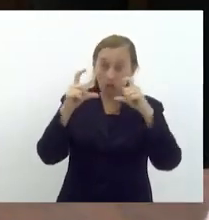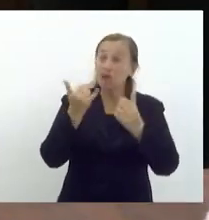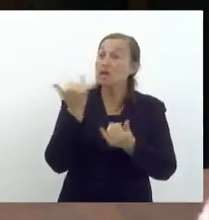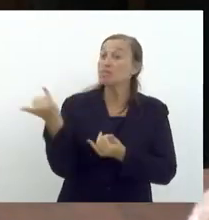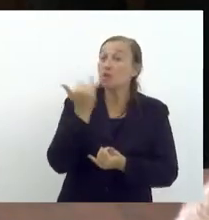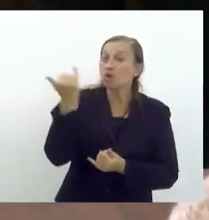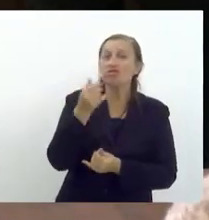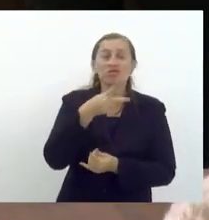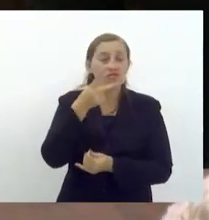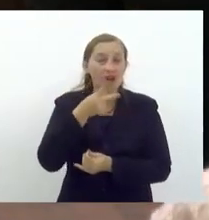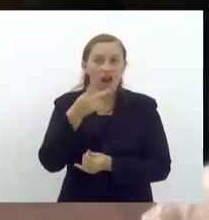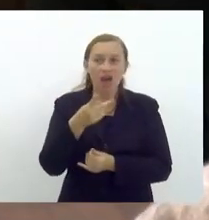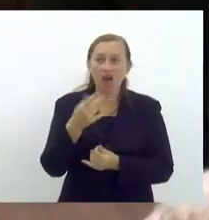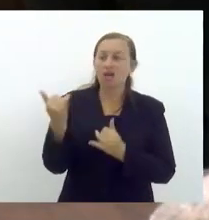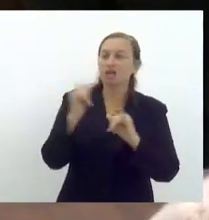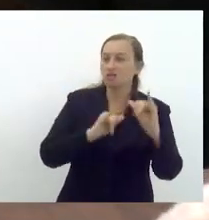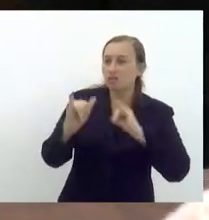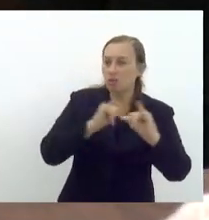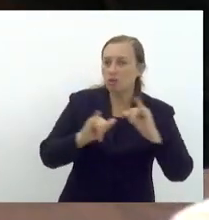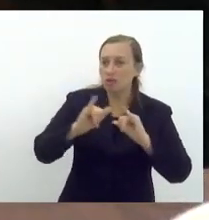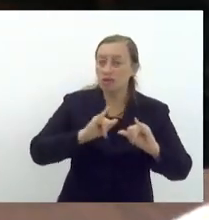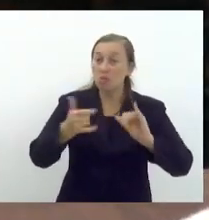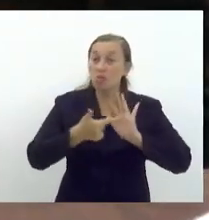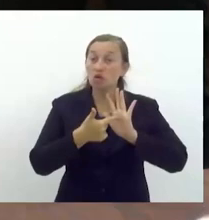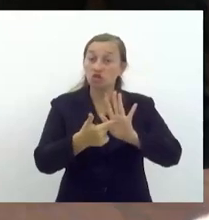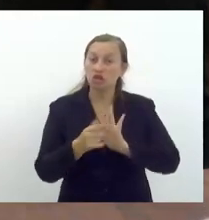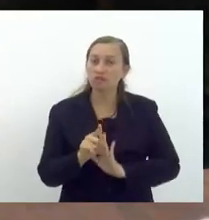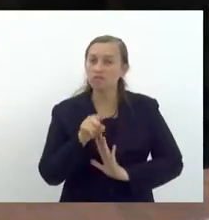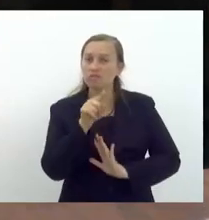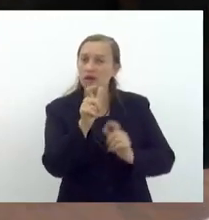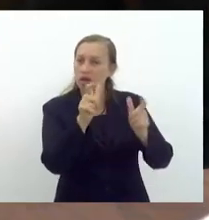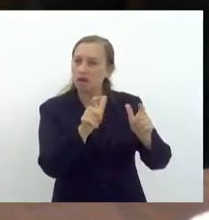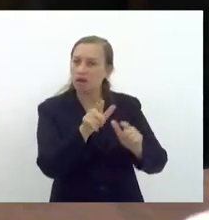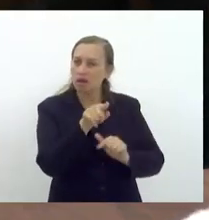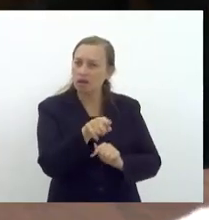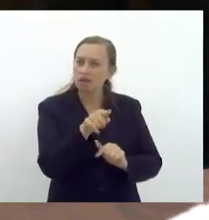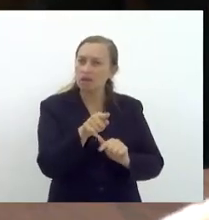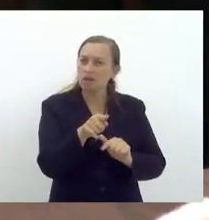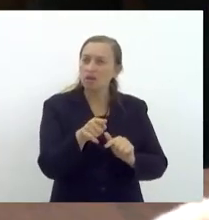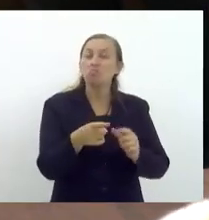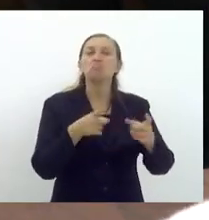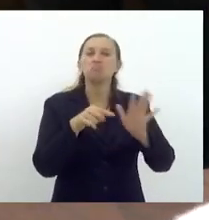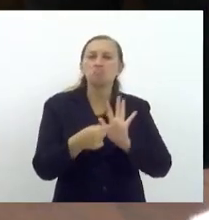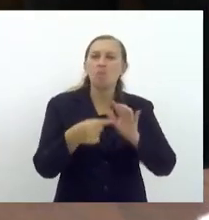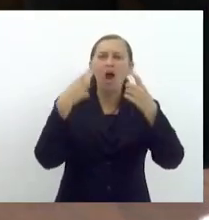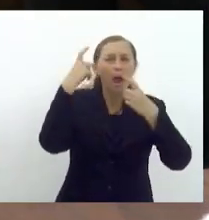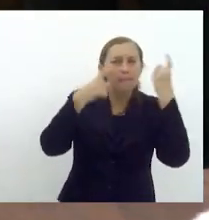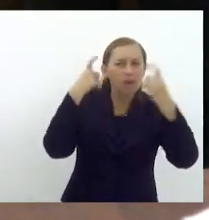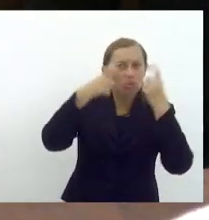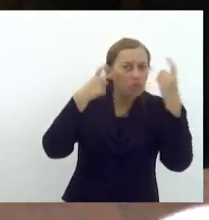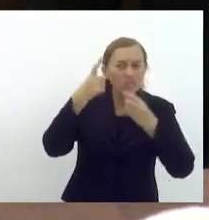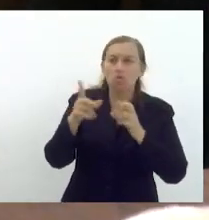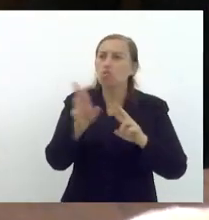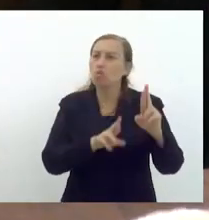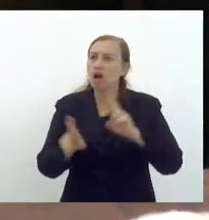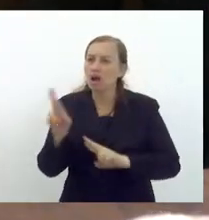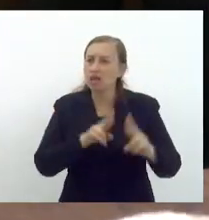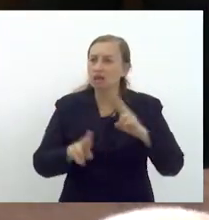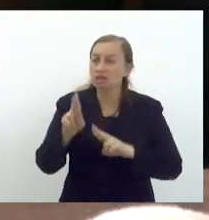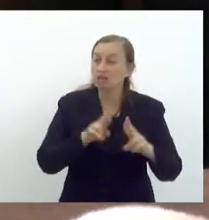importante dizer que os dados apresentados ali é trazem a preocupação com relação